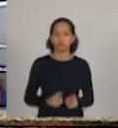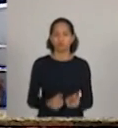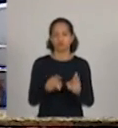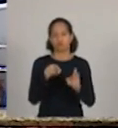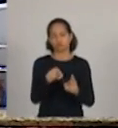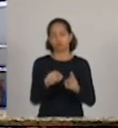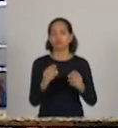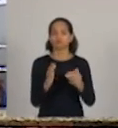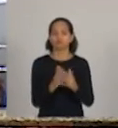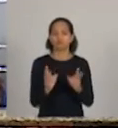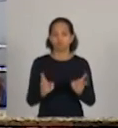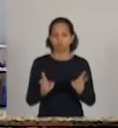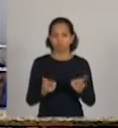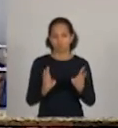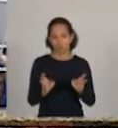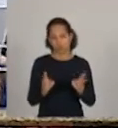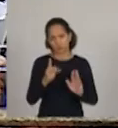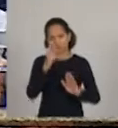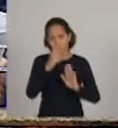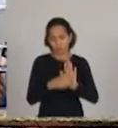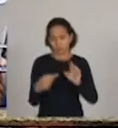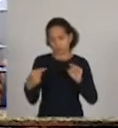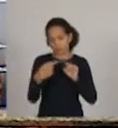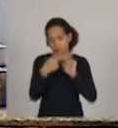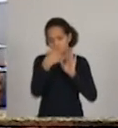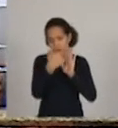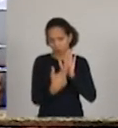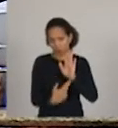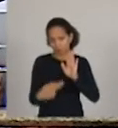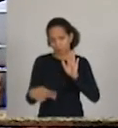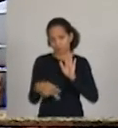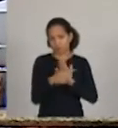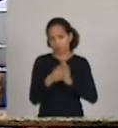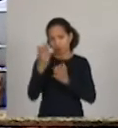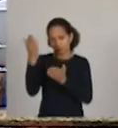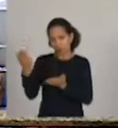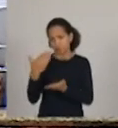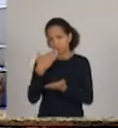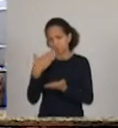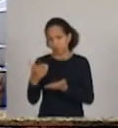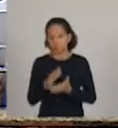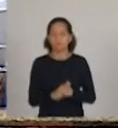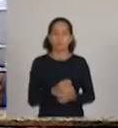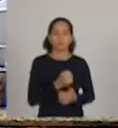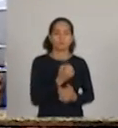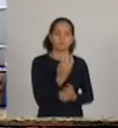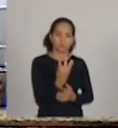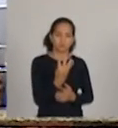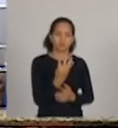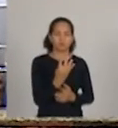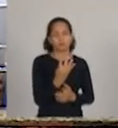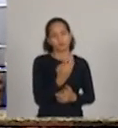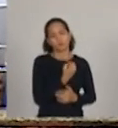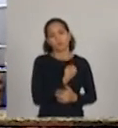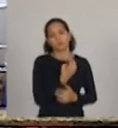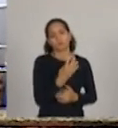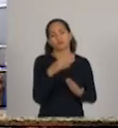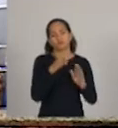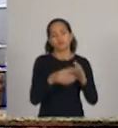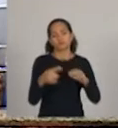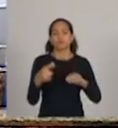fica mantido o prazo do projeto conforme solicitação do relator. Número 4 da pauta, discussão única em regime de urgência, projeto de